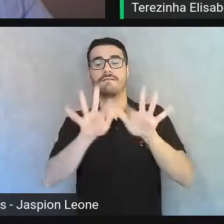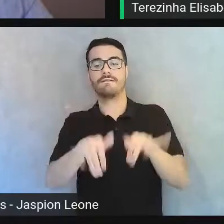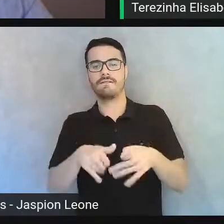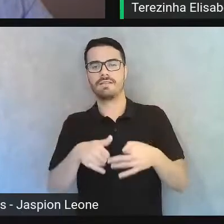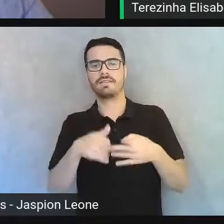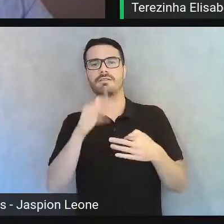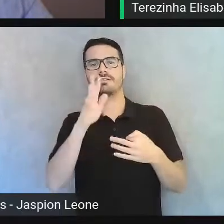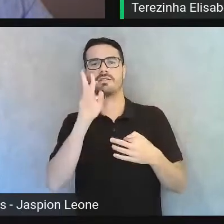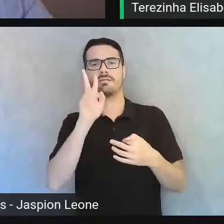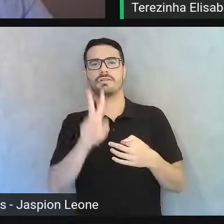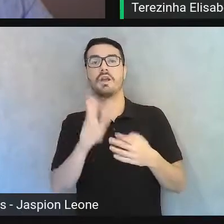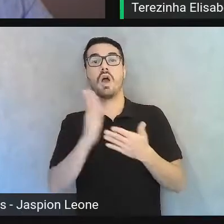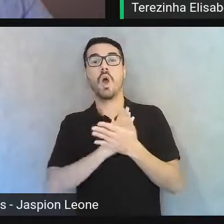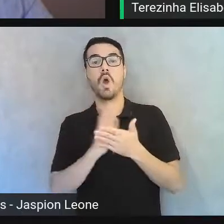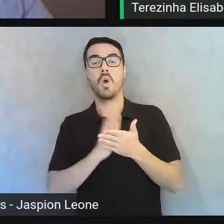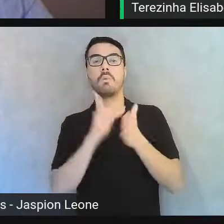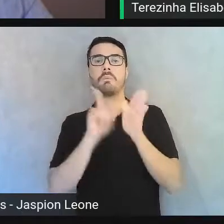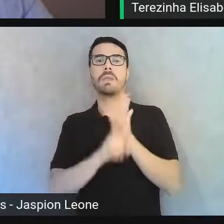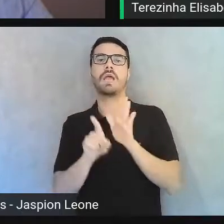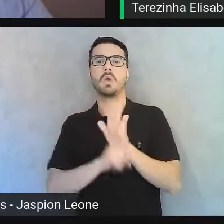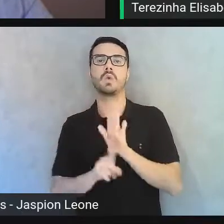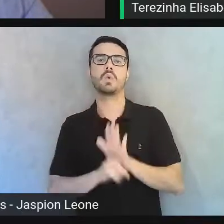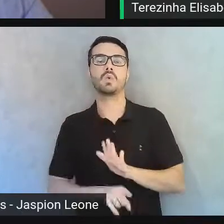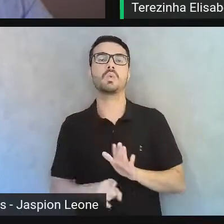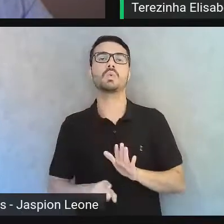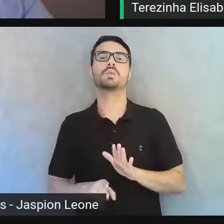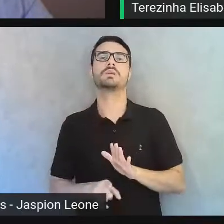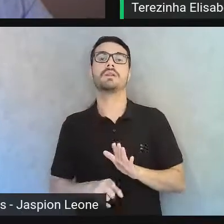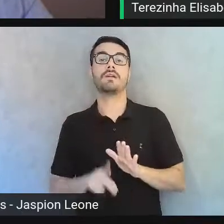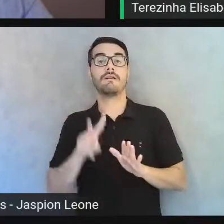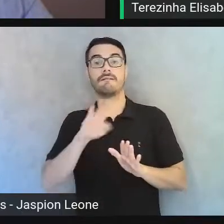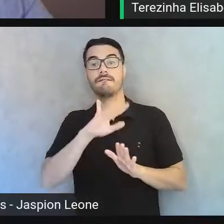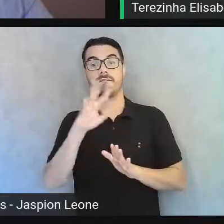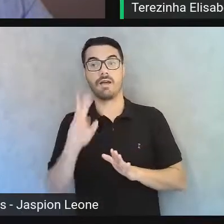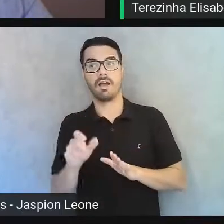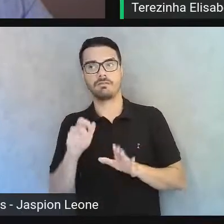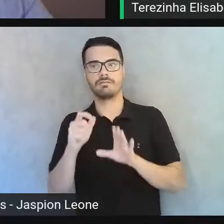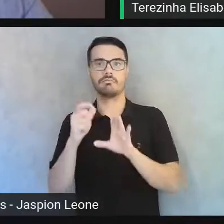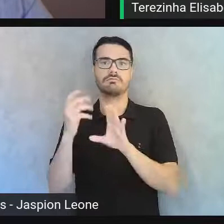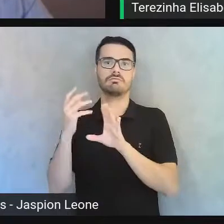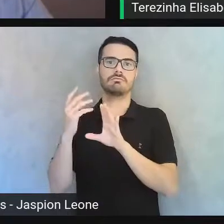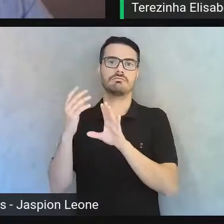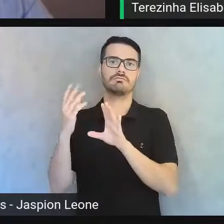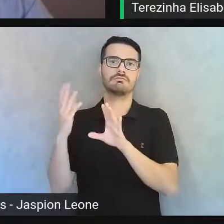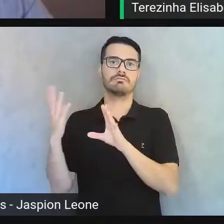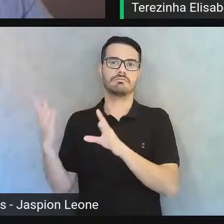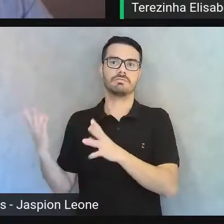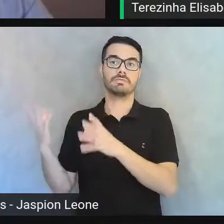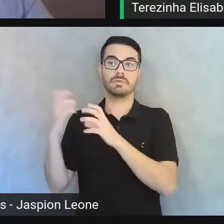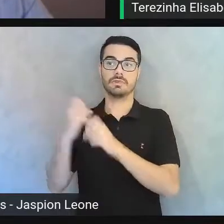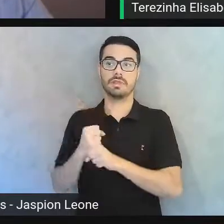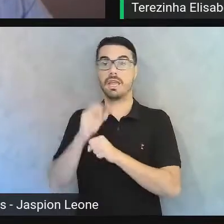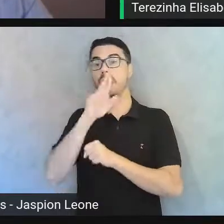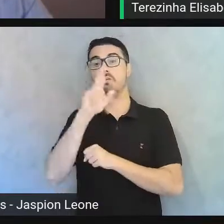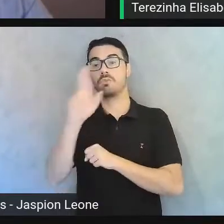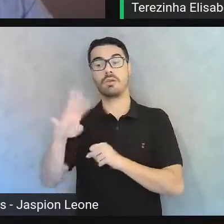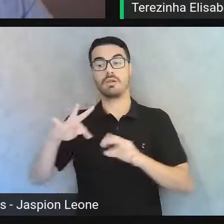que já tem algumas perguntas. Nós vamos reunir as perguntas, fazer todas juntas